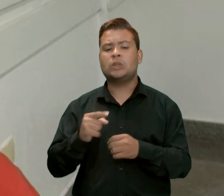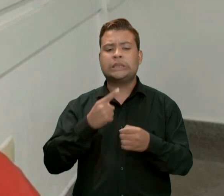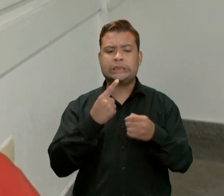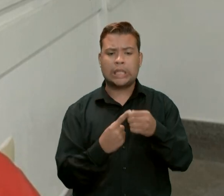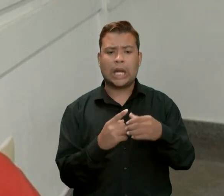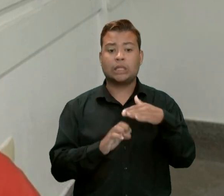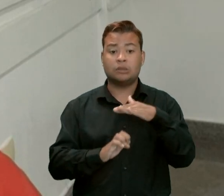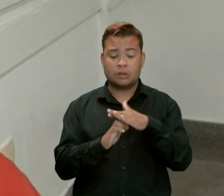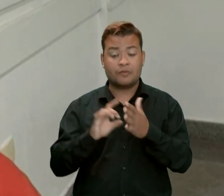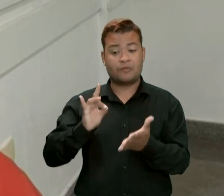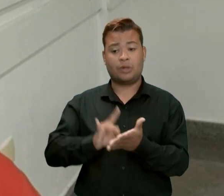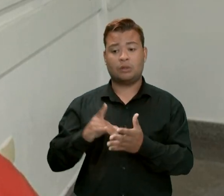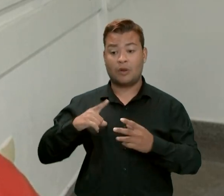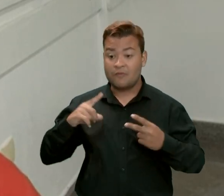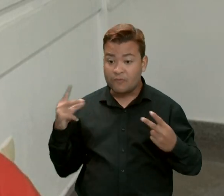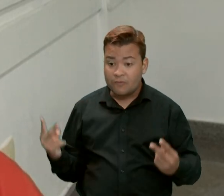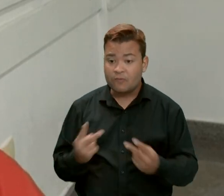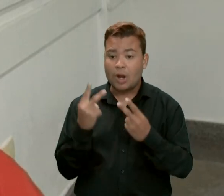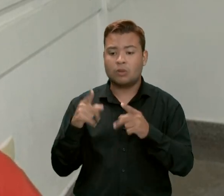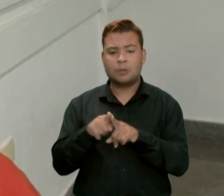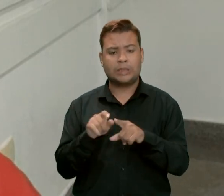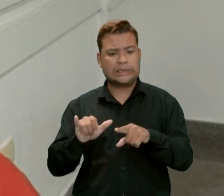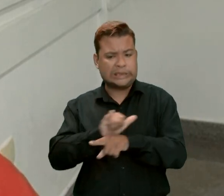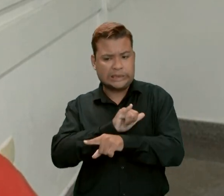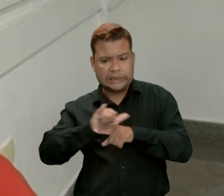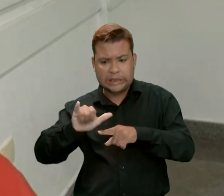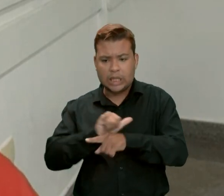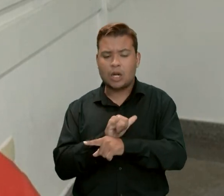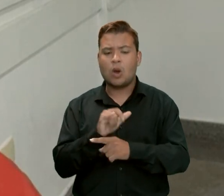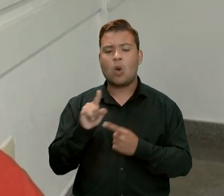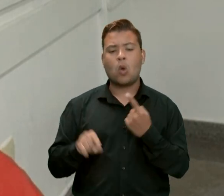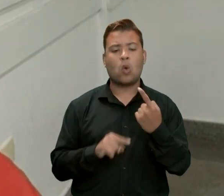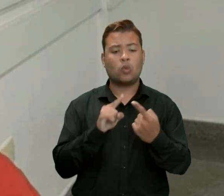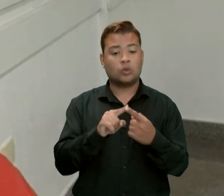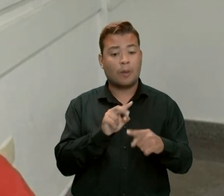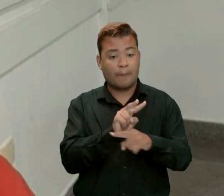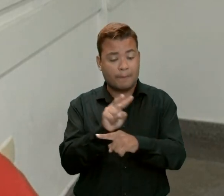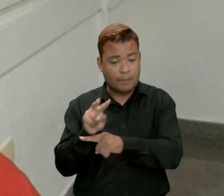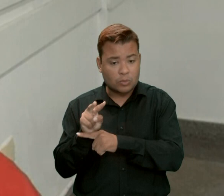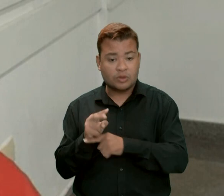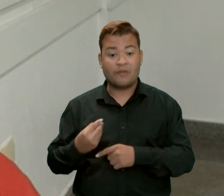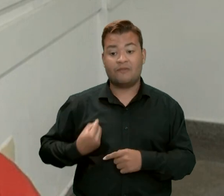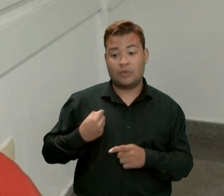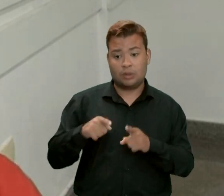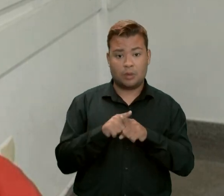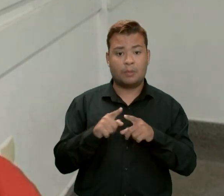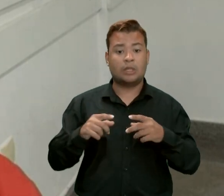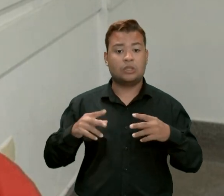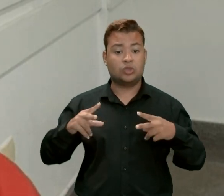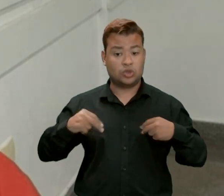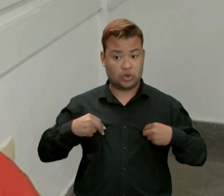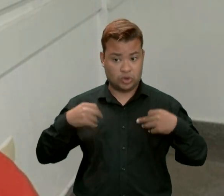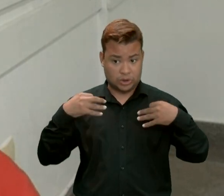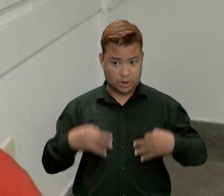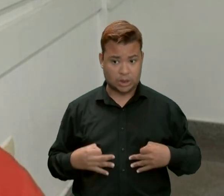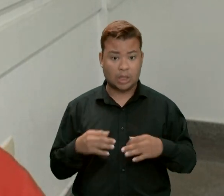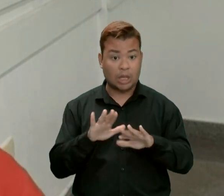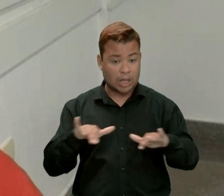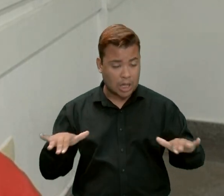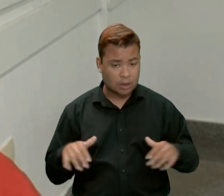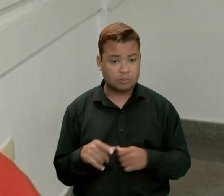valorize, que crie mecanismos, instrumentos para proteger a vida e a dignidade das crianças. Não sei se quem está em casa